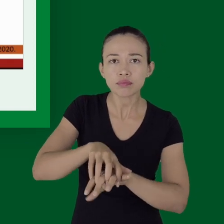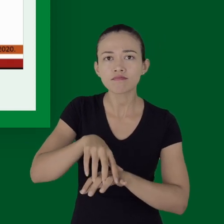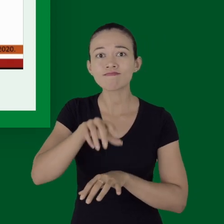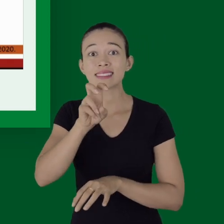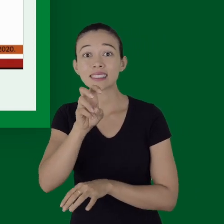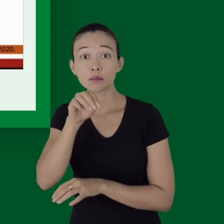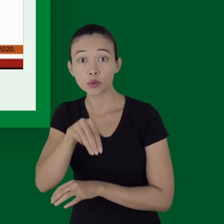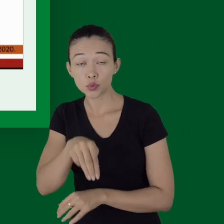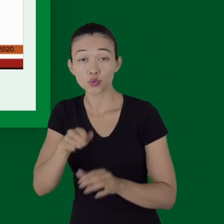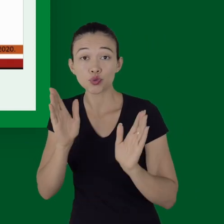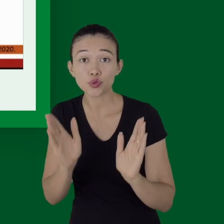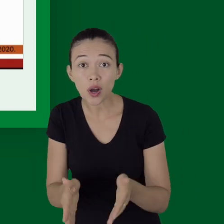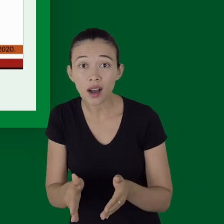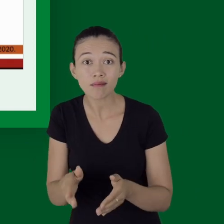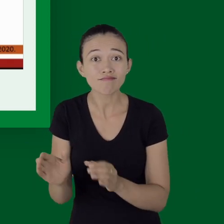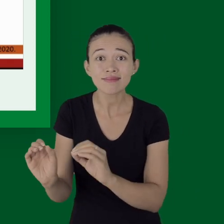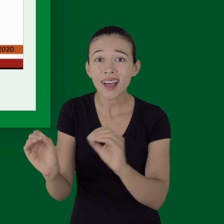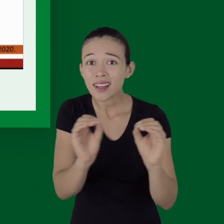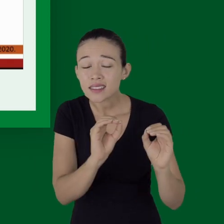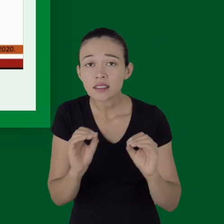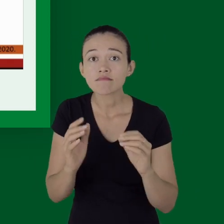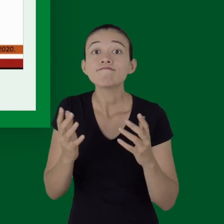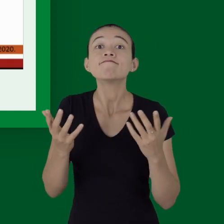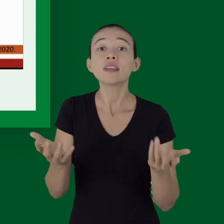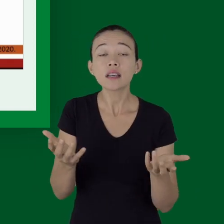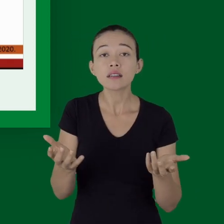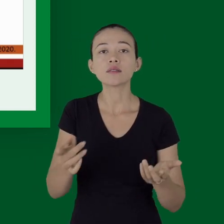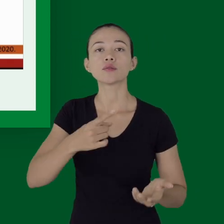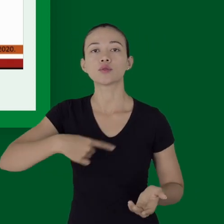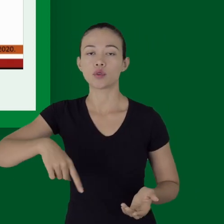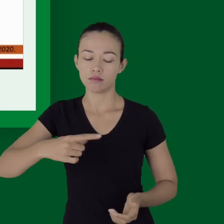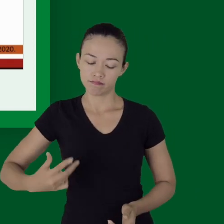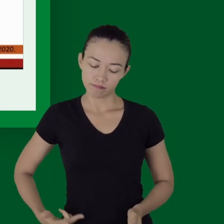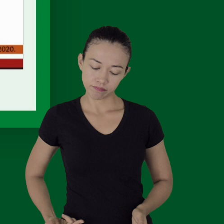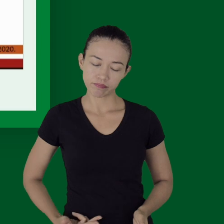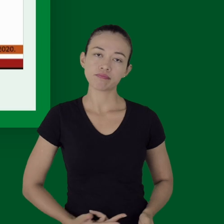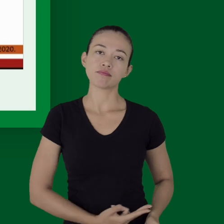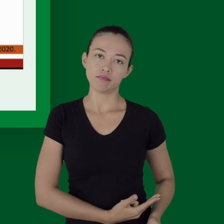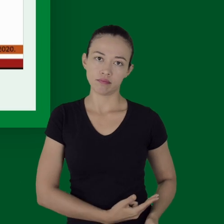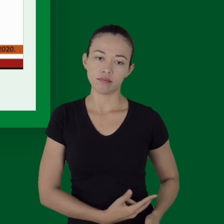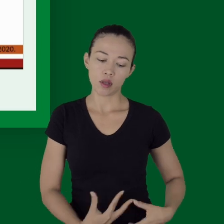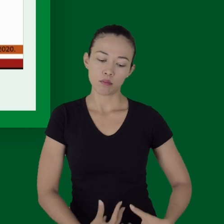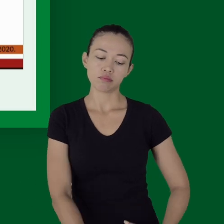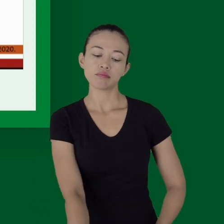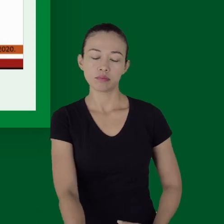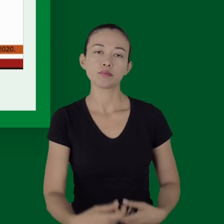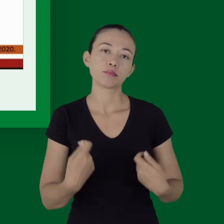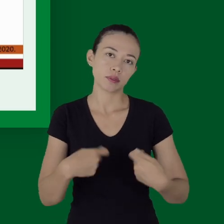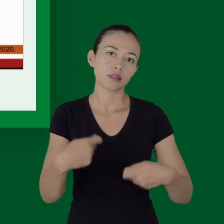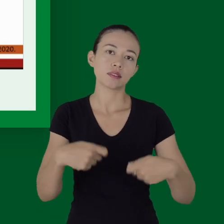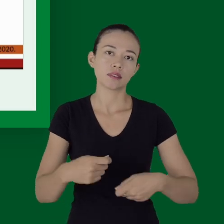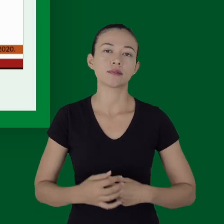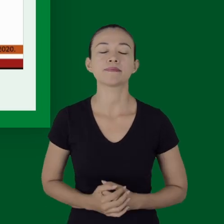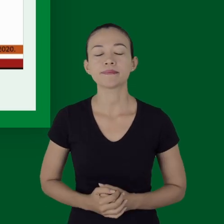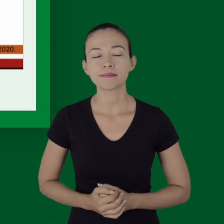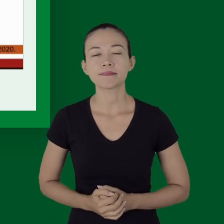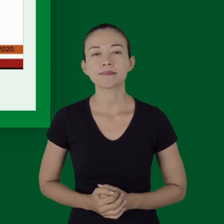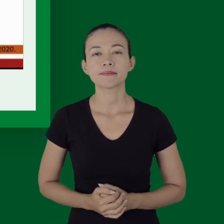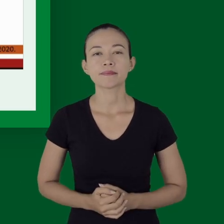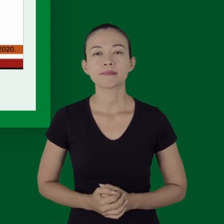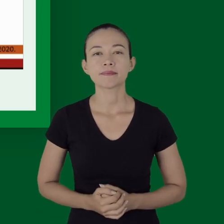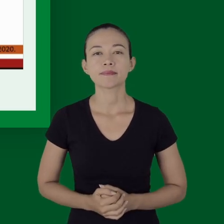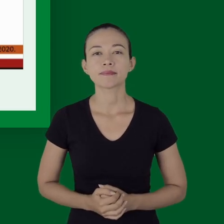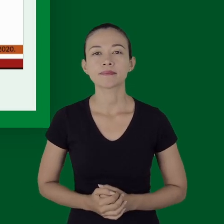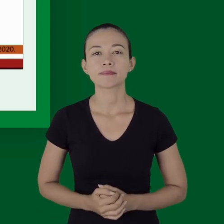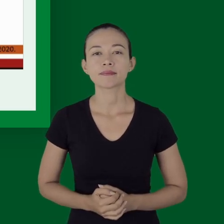espontânea em até 5 minutos de protocolo, pode ser considerado uma cesariana de emergência imediata. Dentre as intervenções